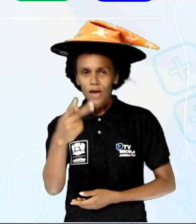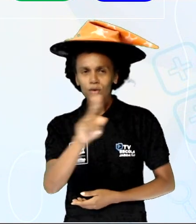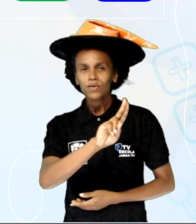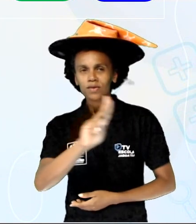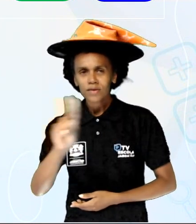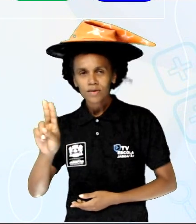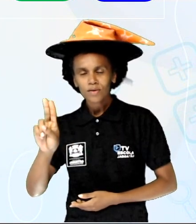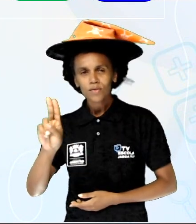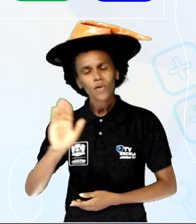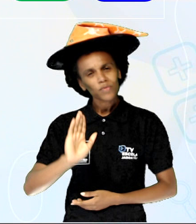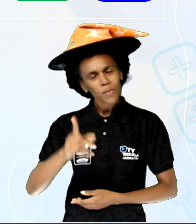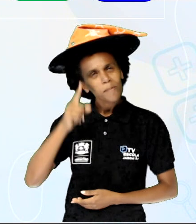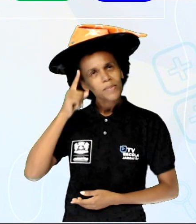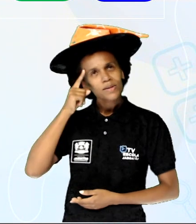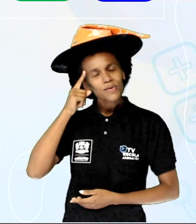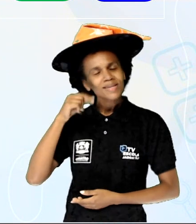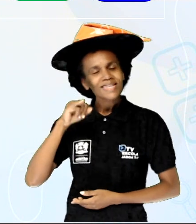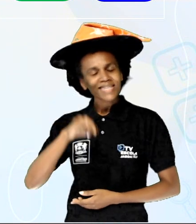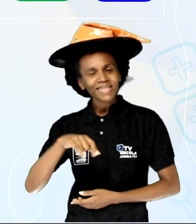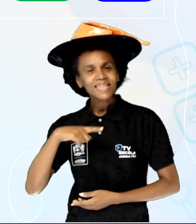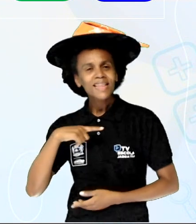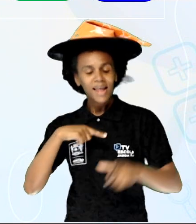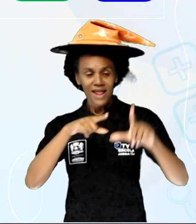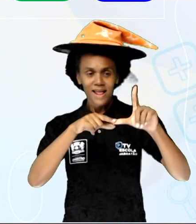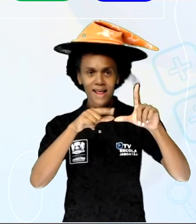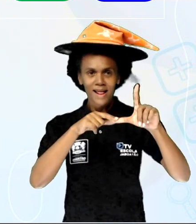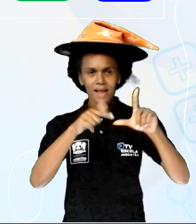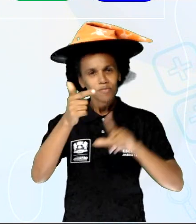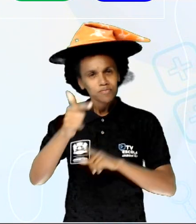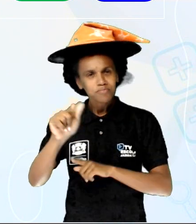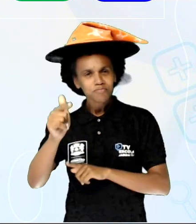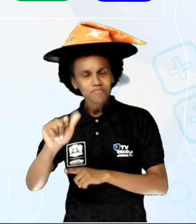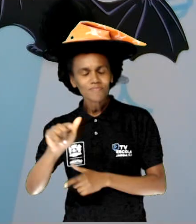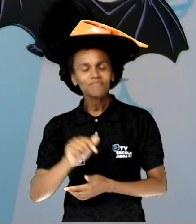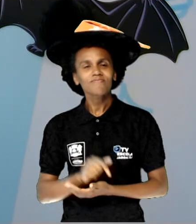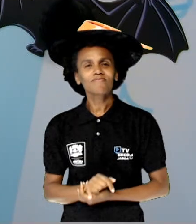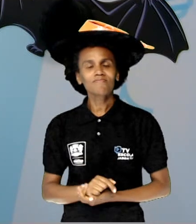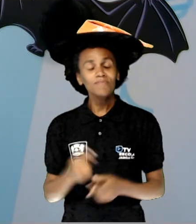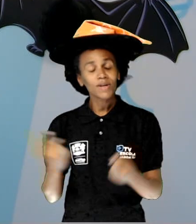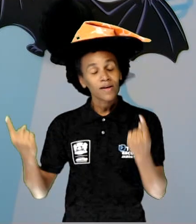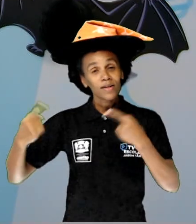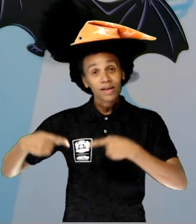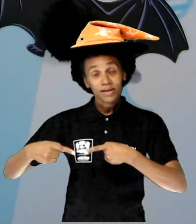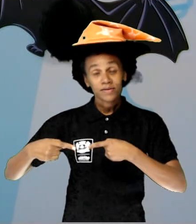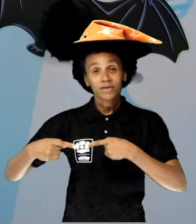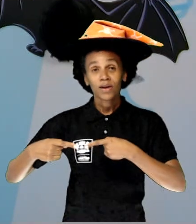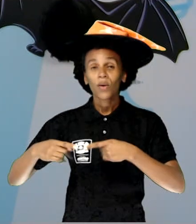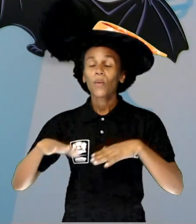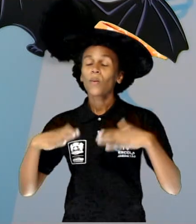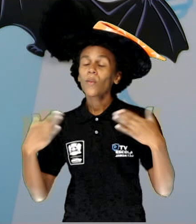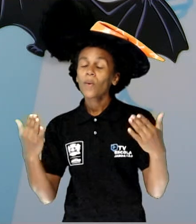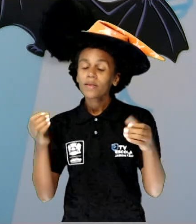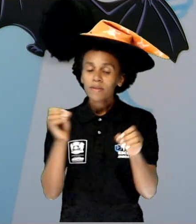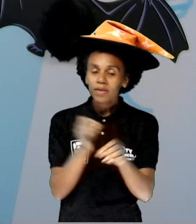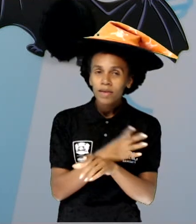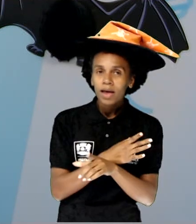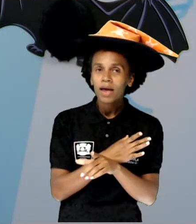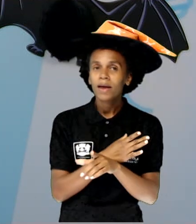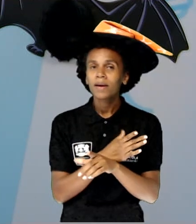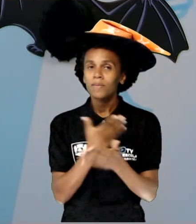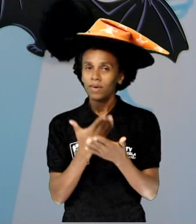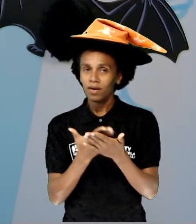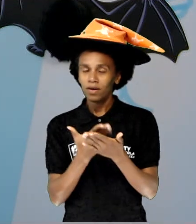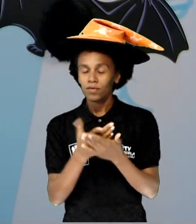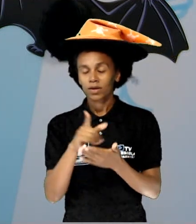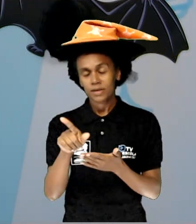letrinhas repetidos também vamos fazer um desafio e quando terminar a aula você vai pegar o seu caderno